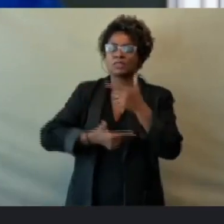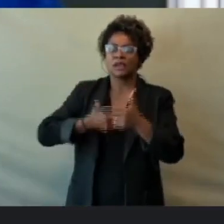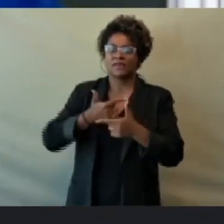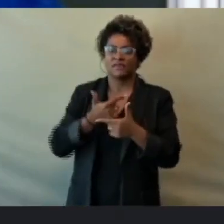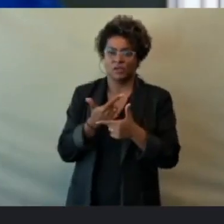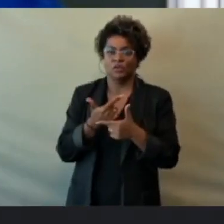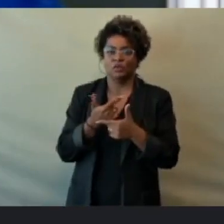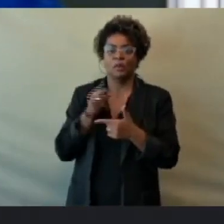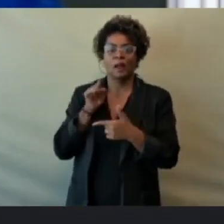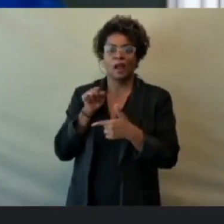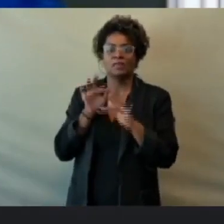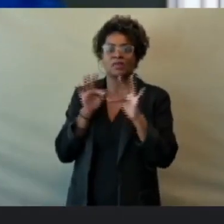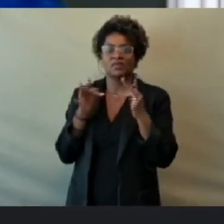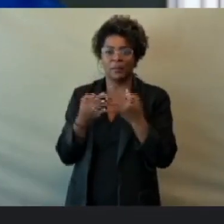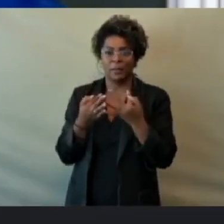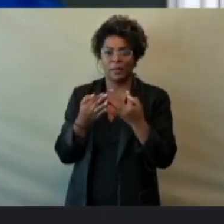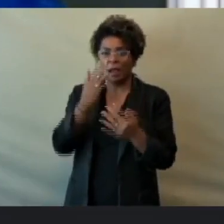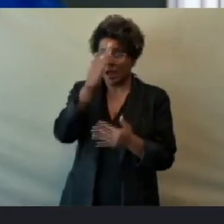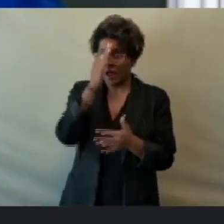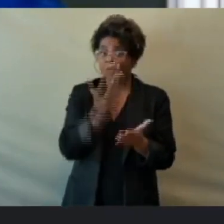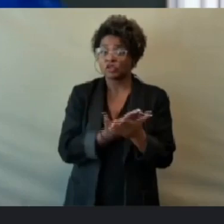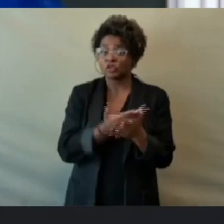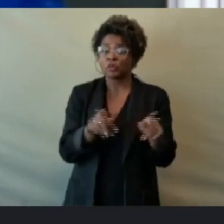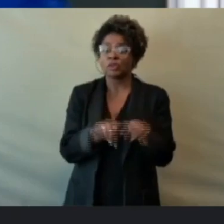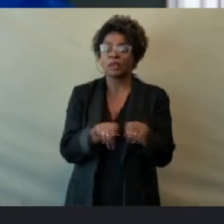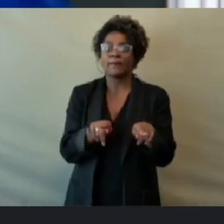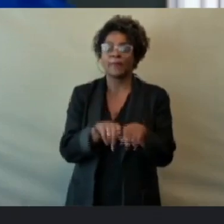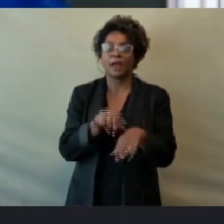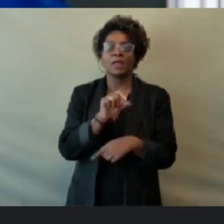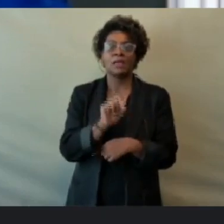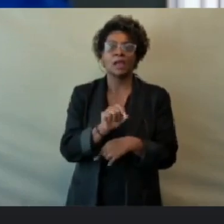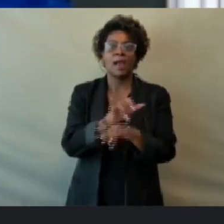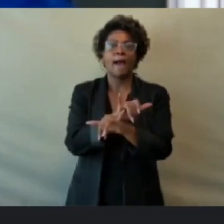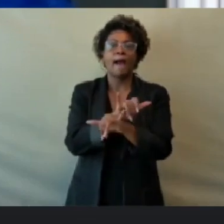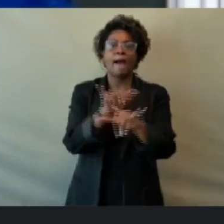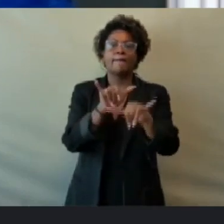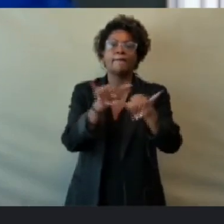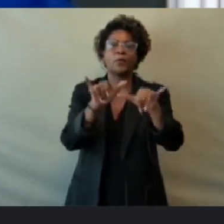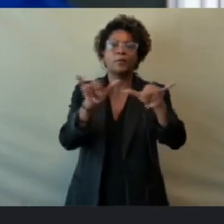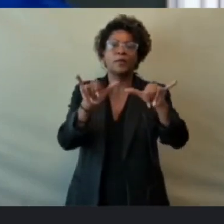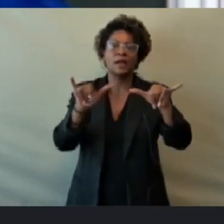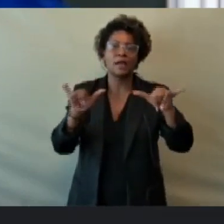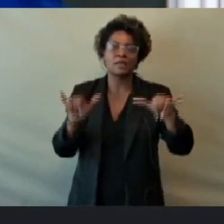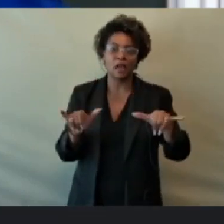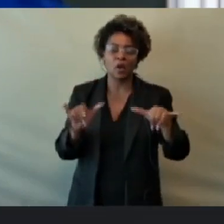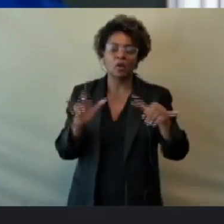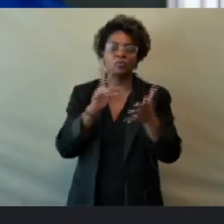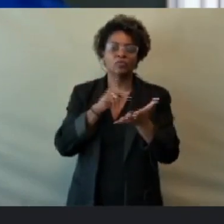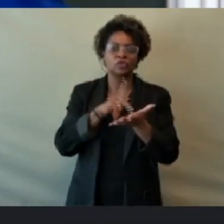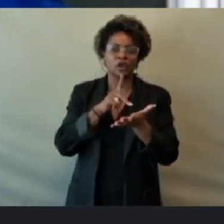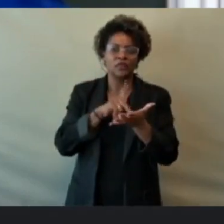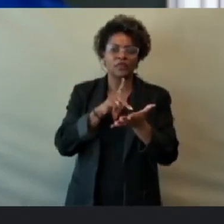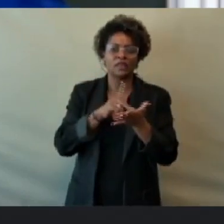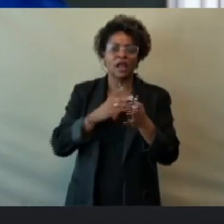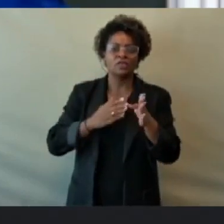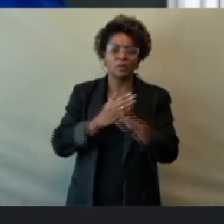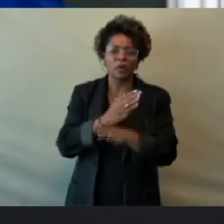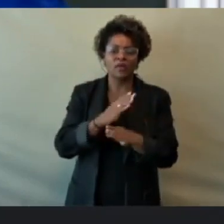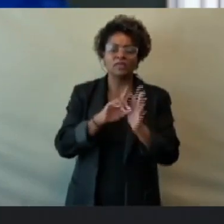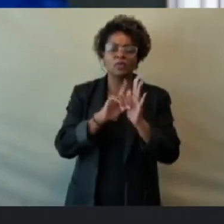a publicação a efetivação e aprovação das leis vai garantir